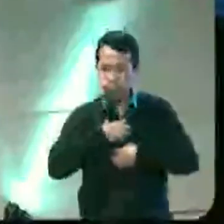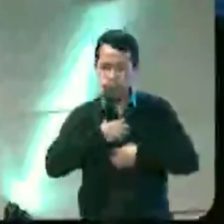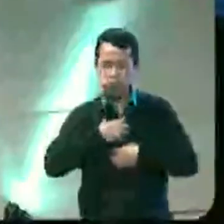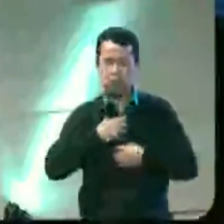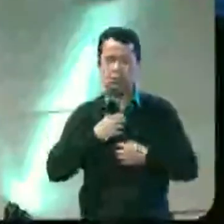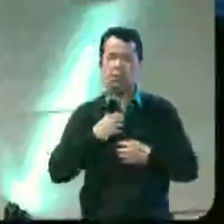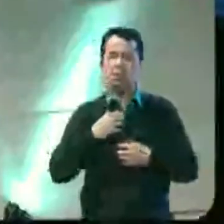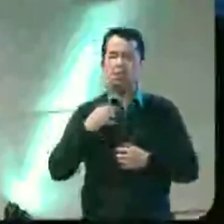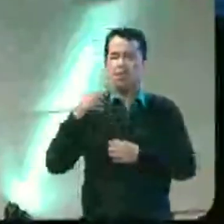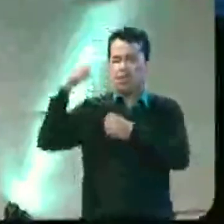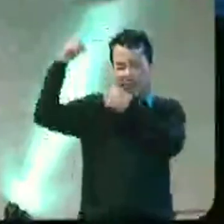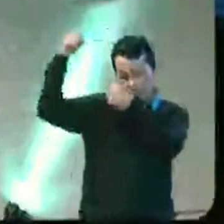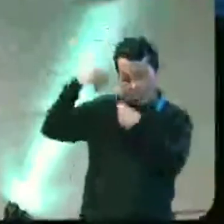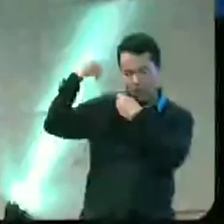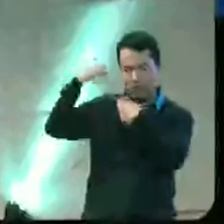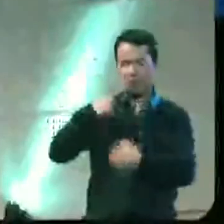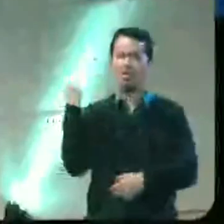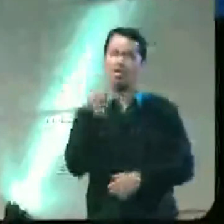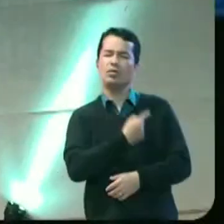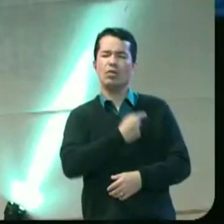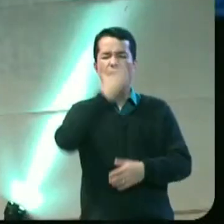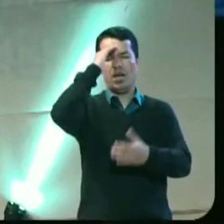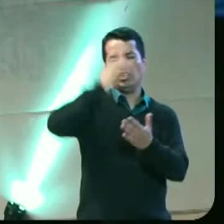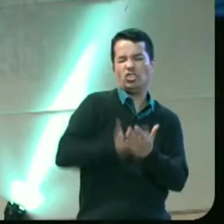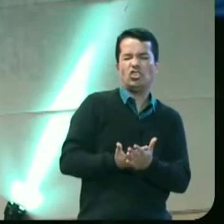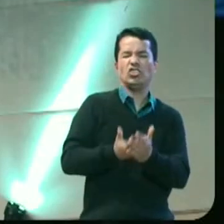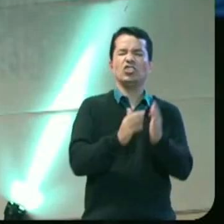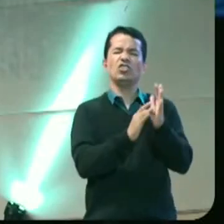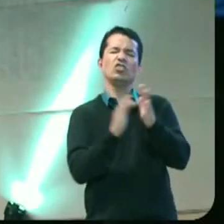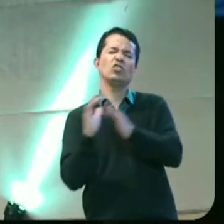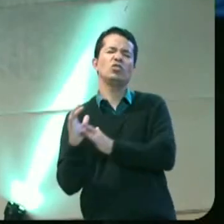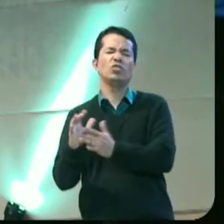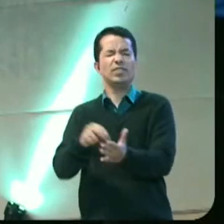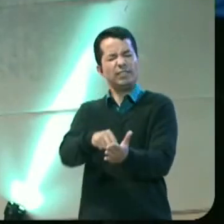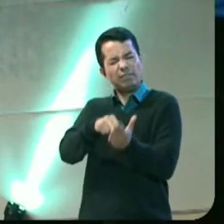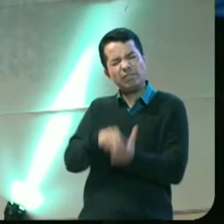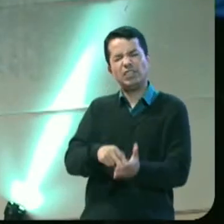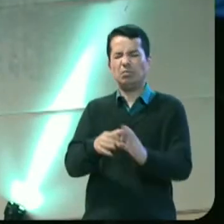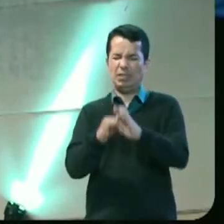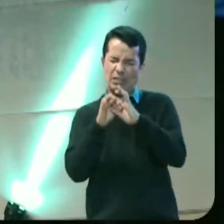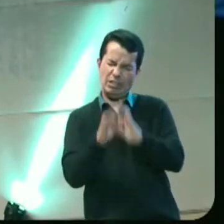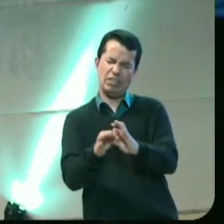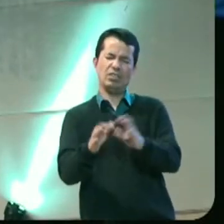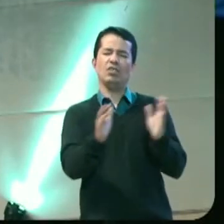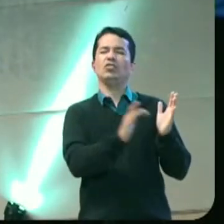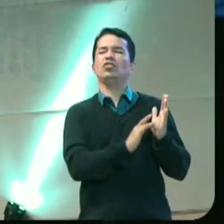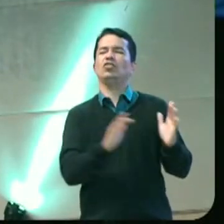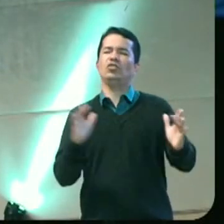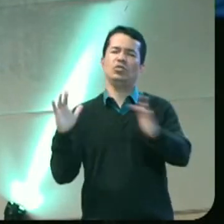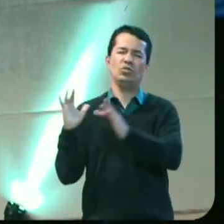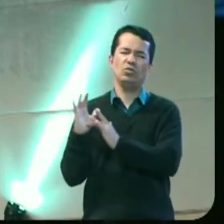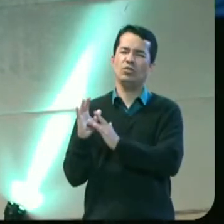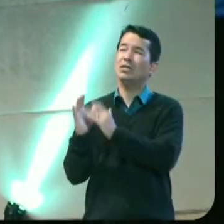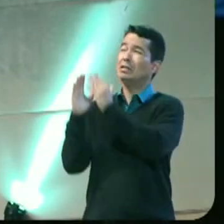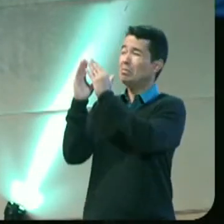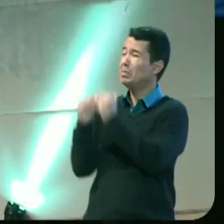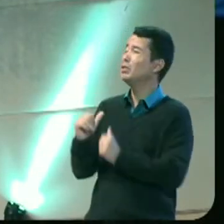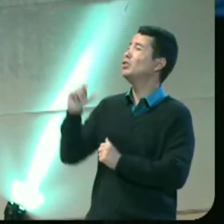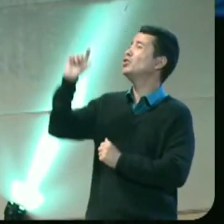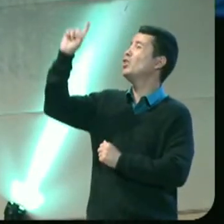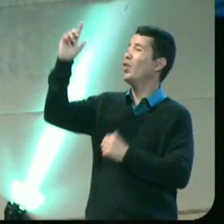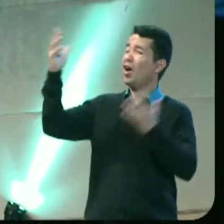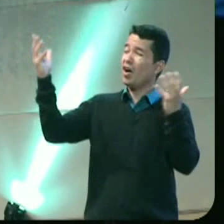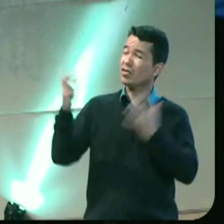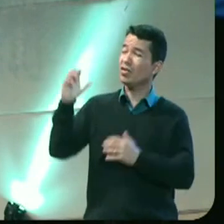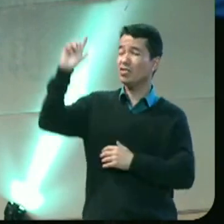nossa confiança no Senhor, Pai. Eu quero pedir que a tua presença alcance a vida dos meus irmãos agora.